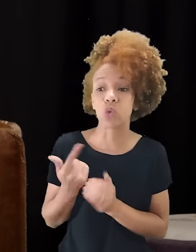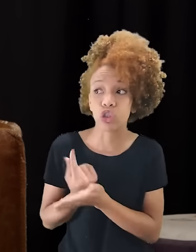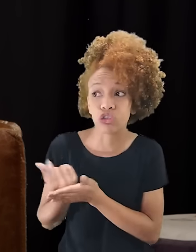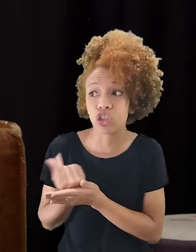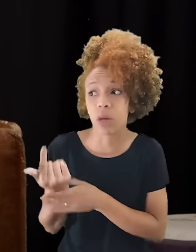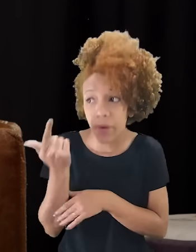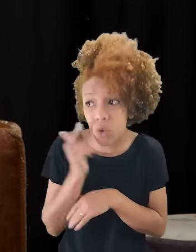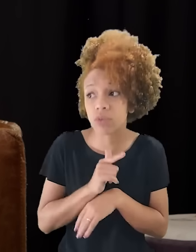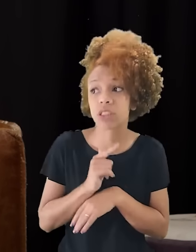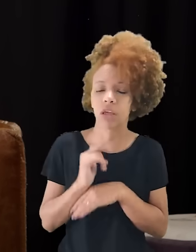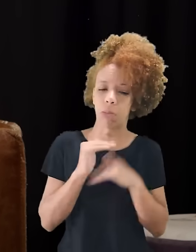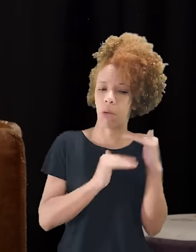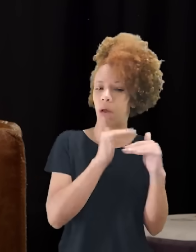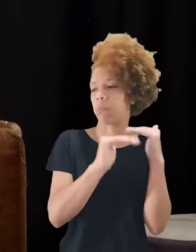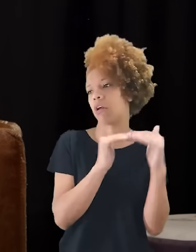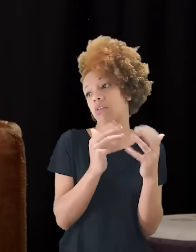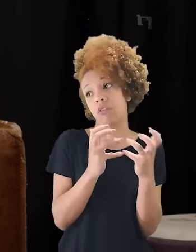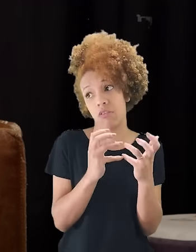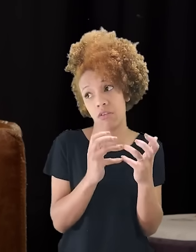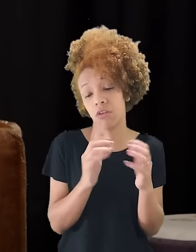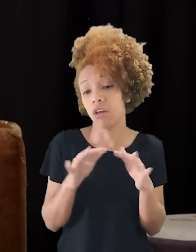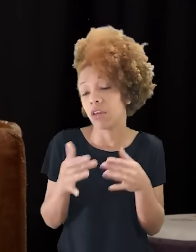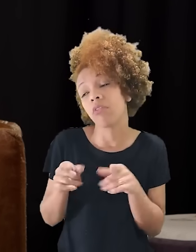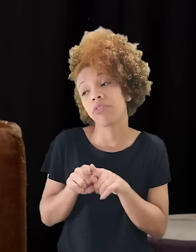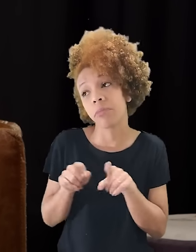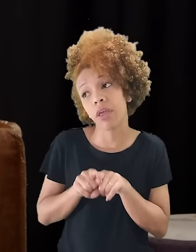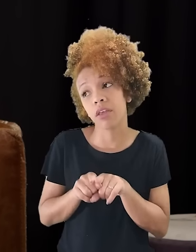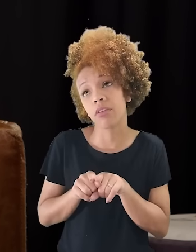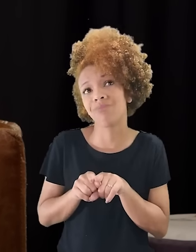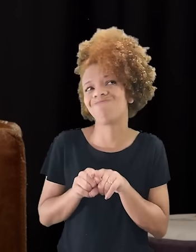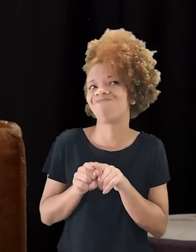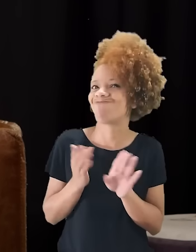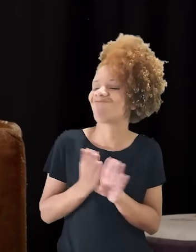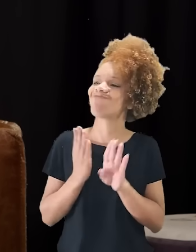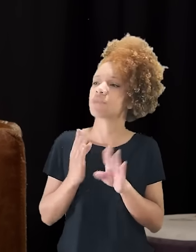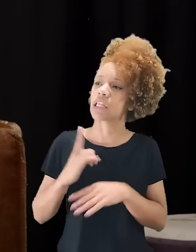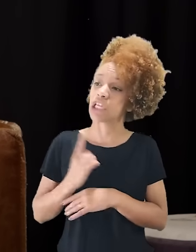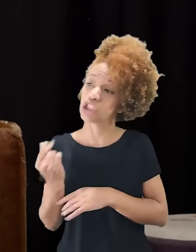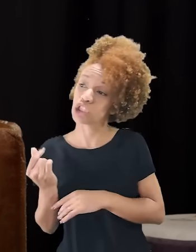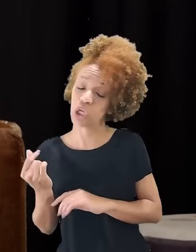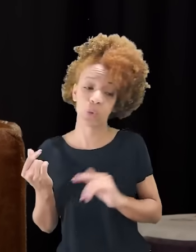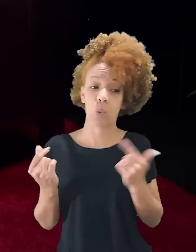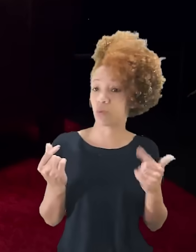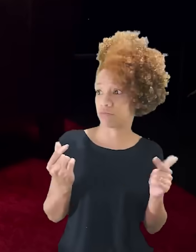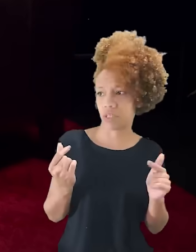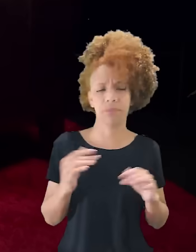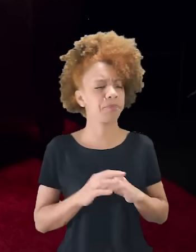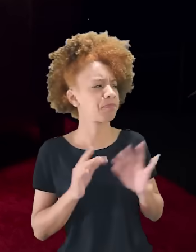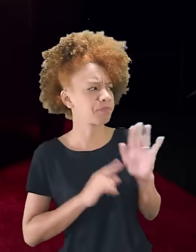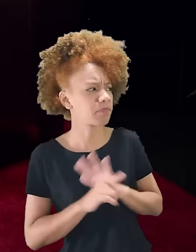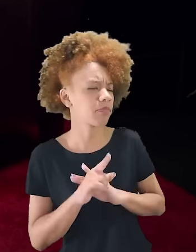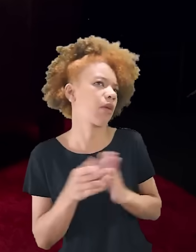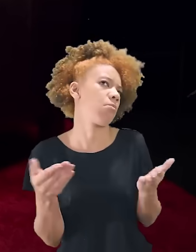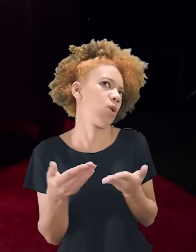aquisitivo para poder chegar onde elas queriam porque isso também afeta né você ter dinheiro ou você não ter E aí eu te fazer uma pergunta